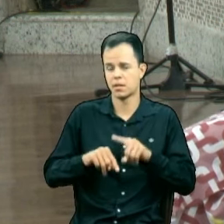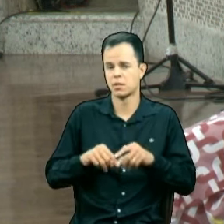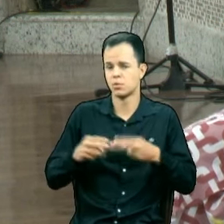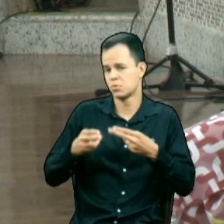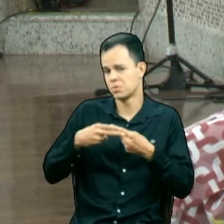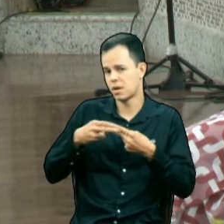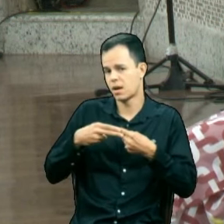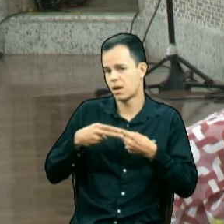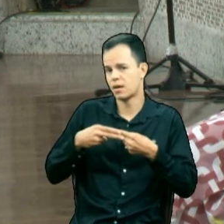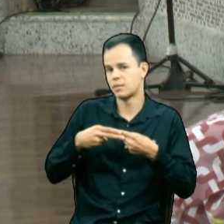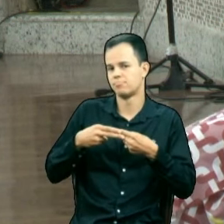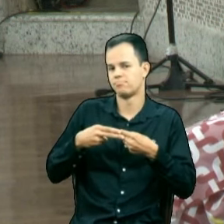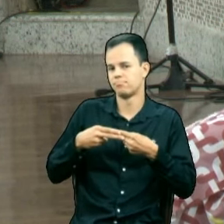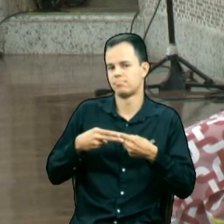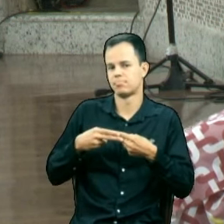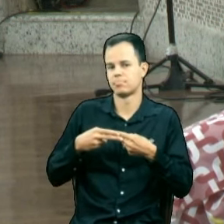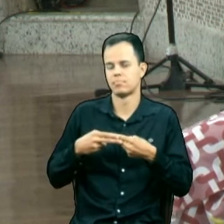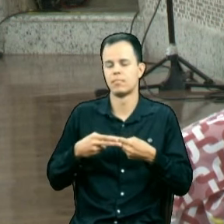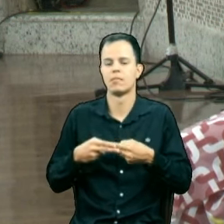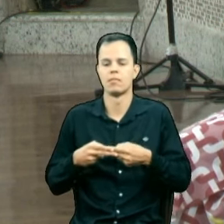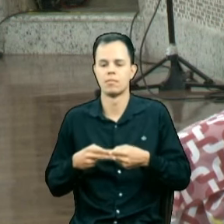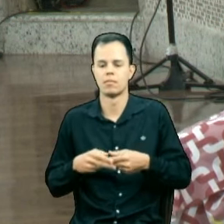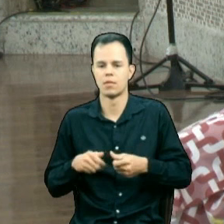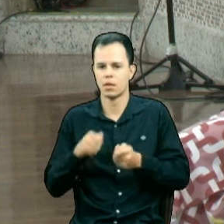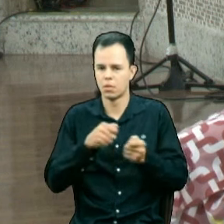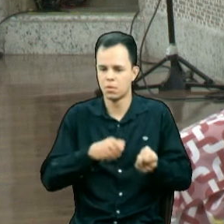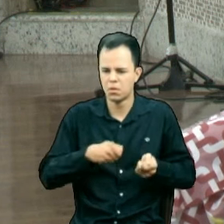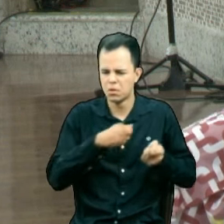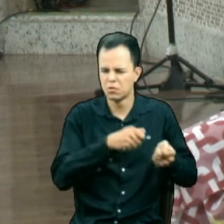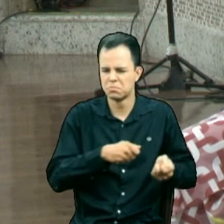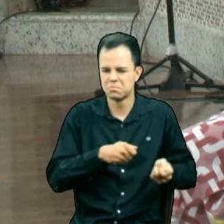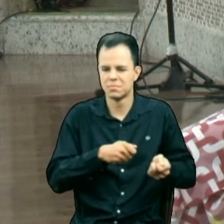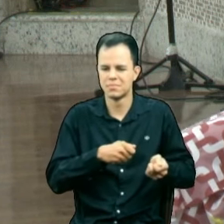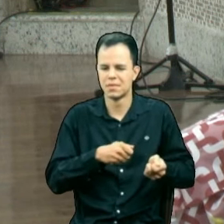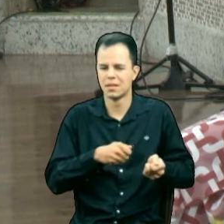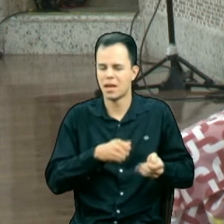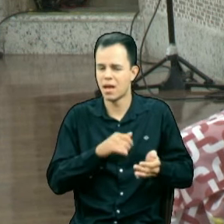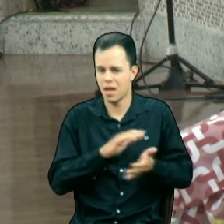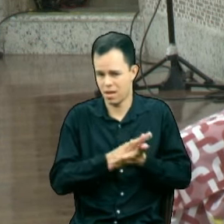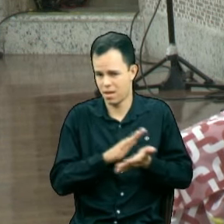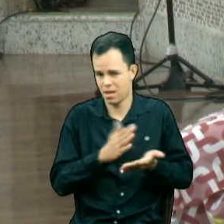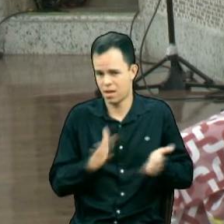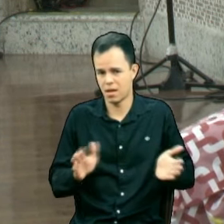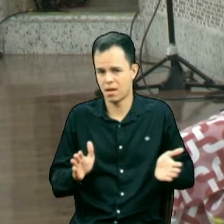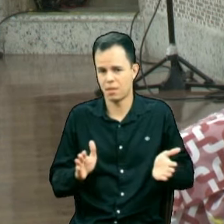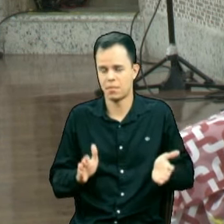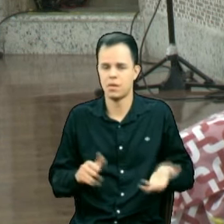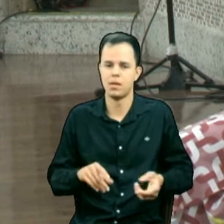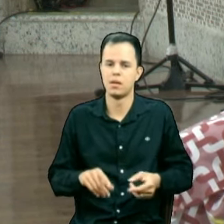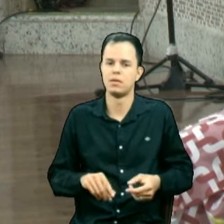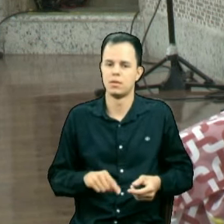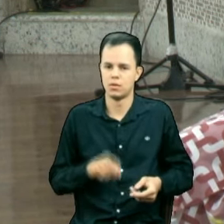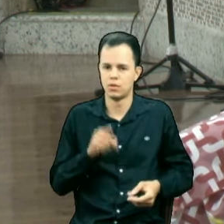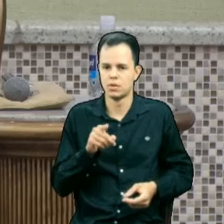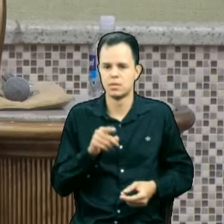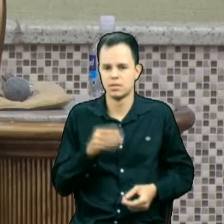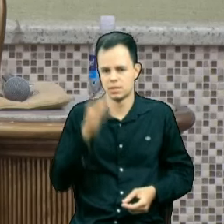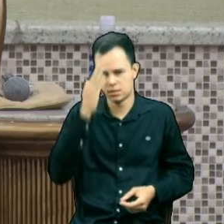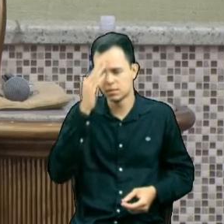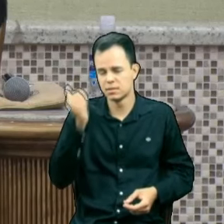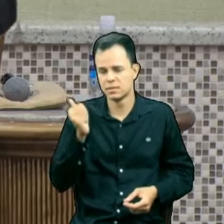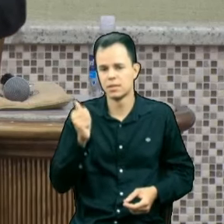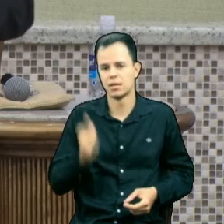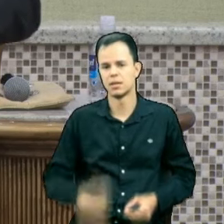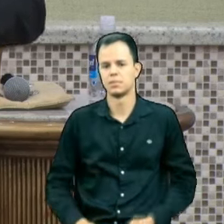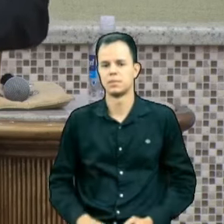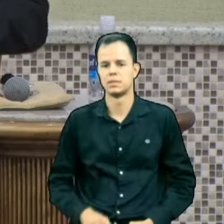quem já trabalhou na lavoura sabe a enxada de Lausanne ela vai desgastando a fugir também ela não exemplo